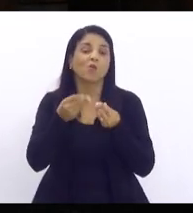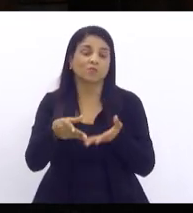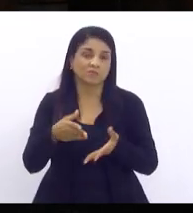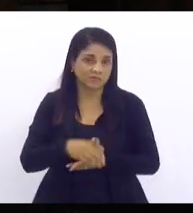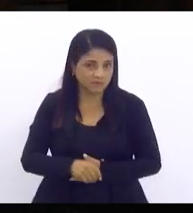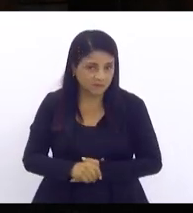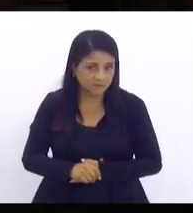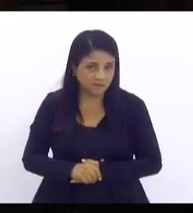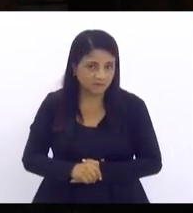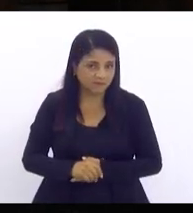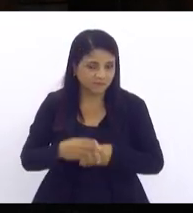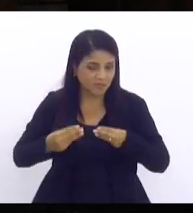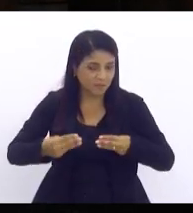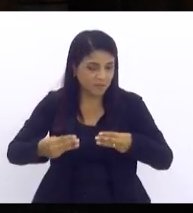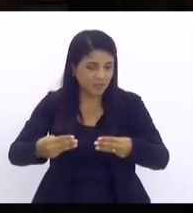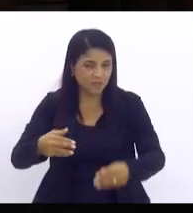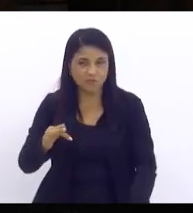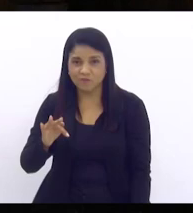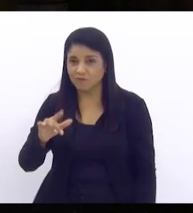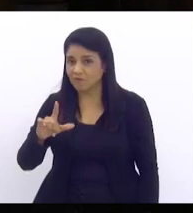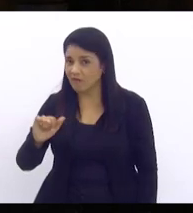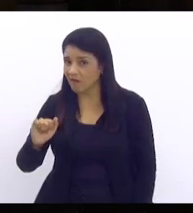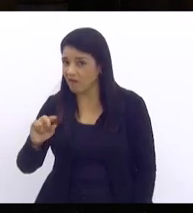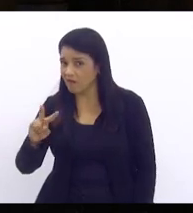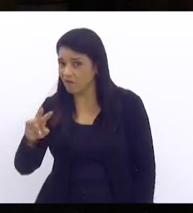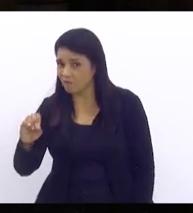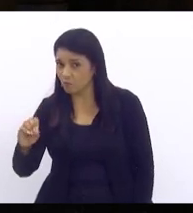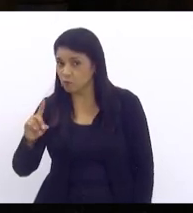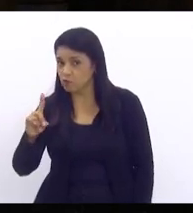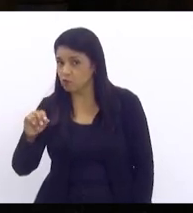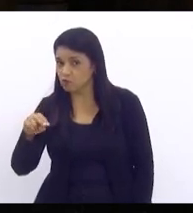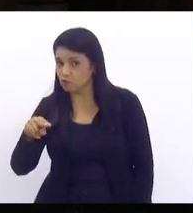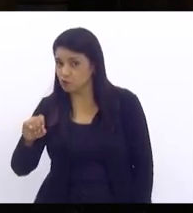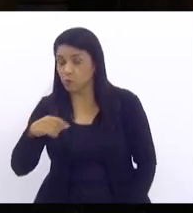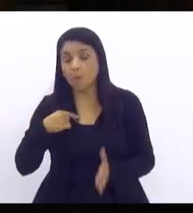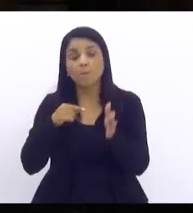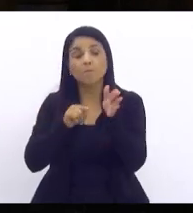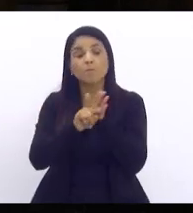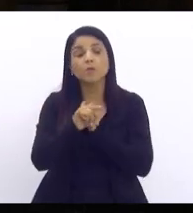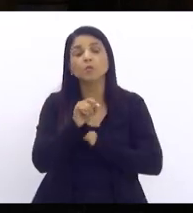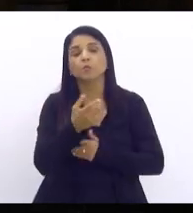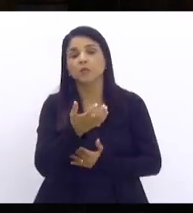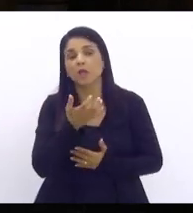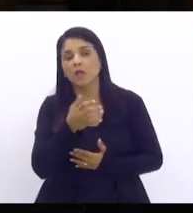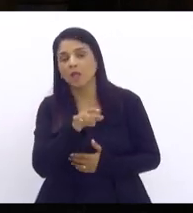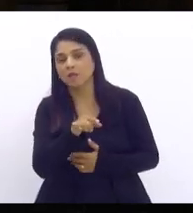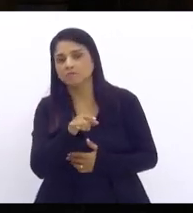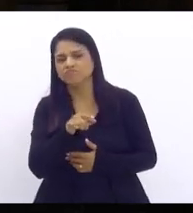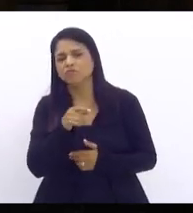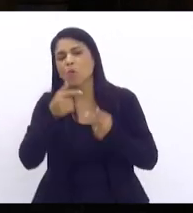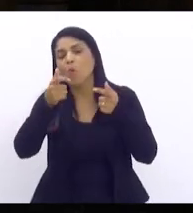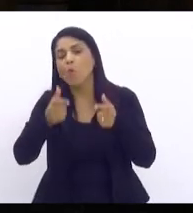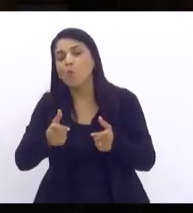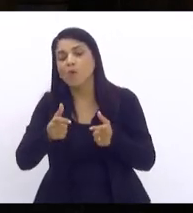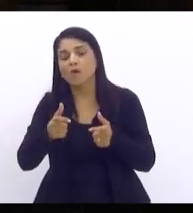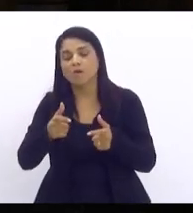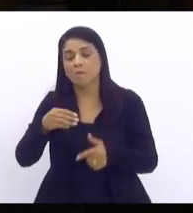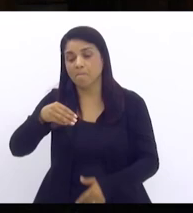Ministro, eu quero só deixar uma pergunta para o senhor. O que o senhor foi fazer ali na Maré?